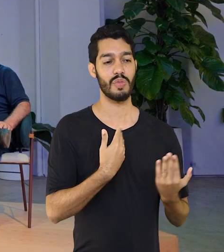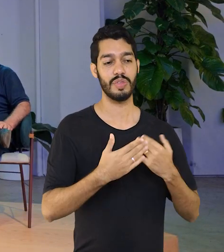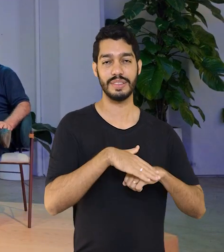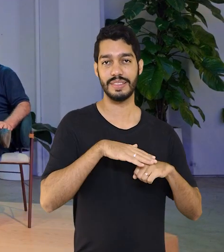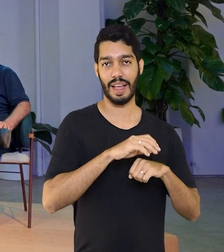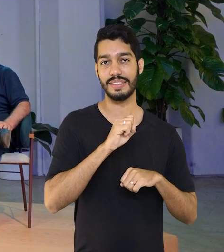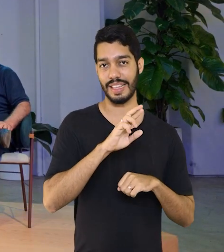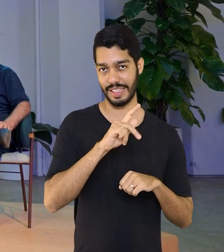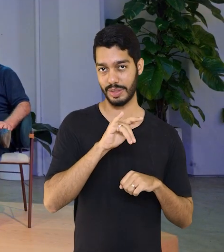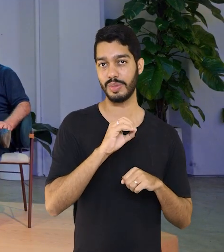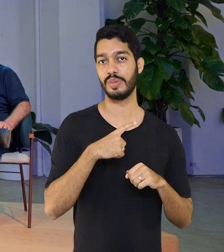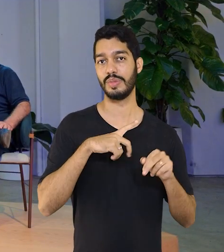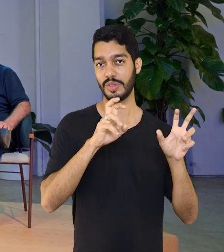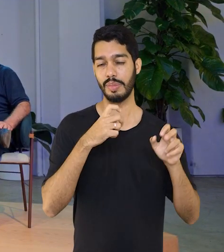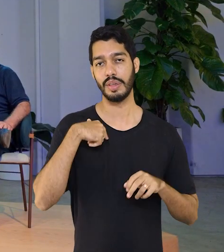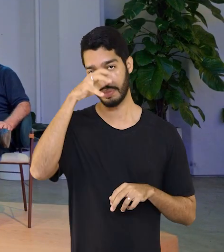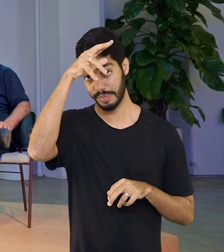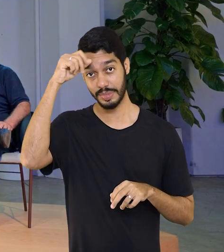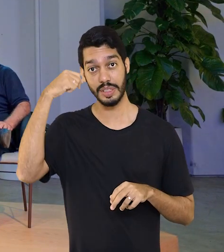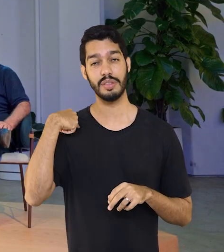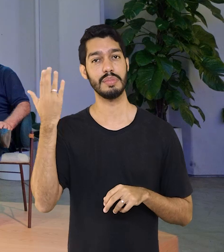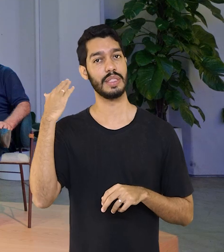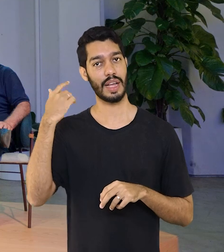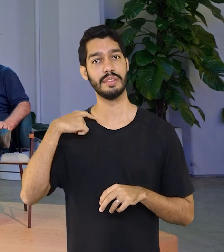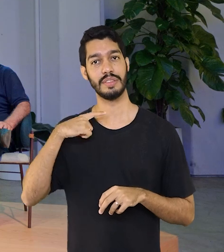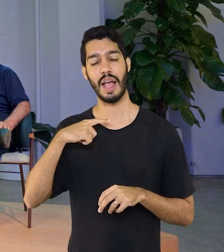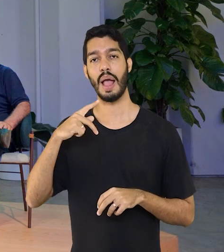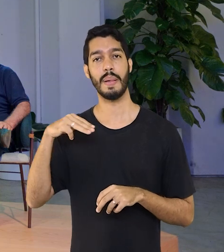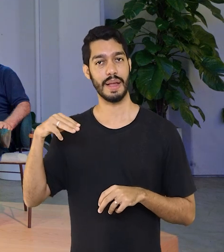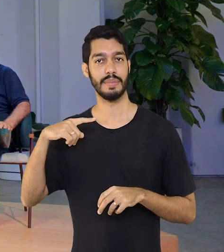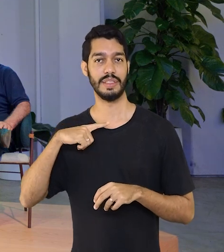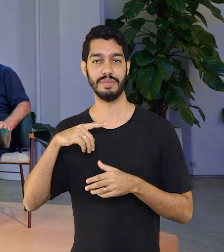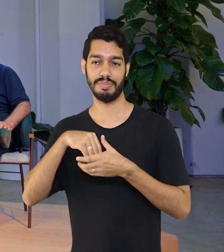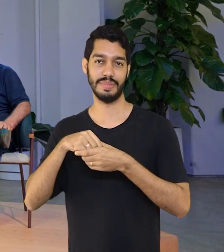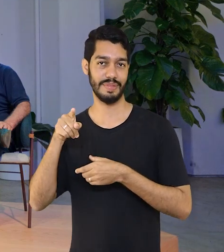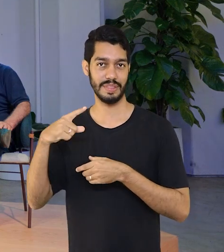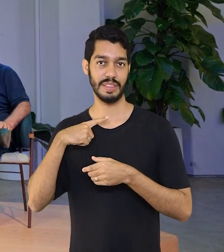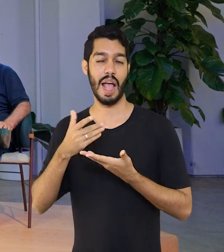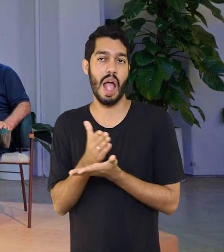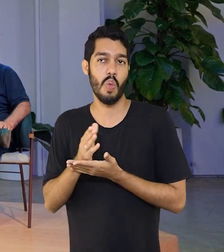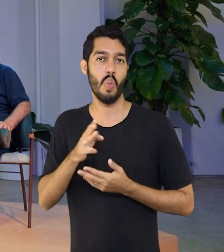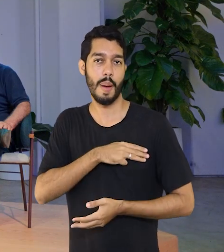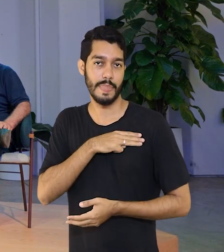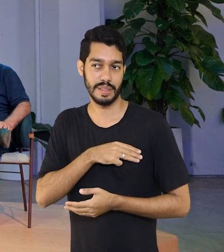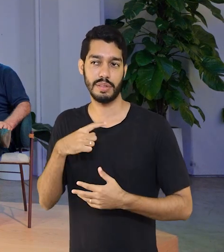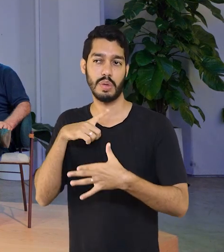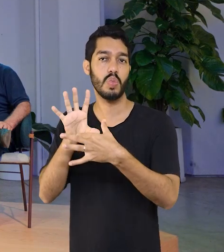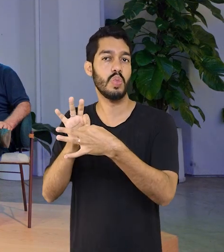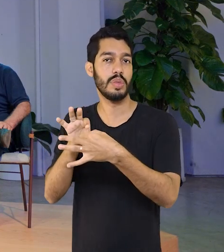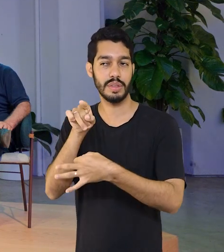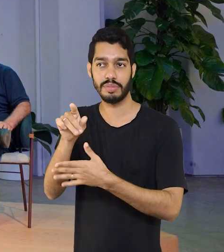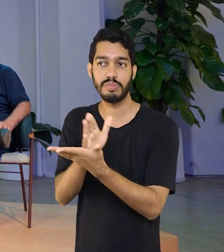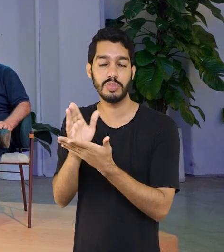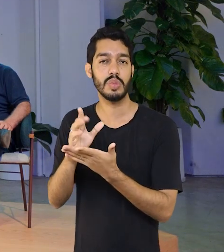Sérgio sobre isso, né? E quando eu morei em Manaus, eu era militar na época, fui fazer missões, e eu tive contato com